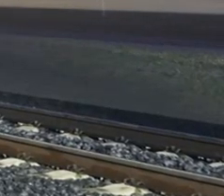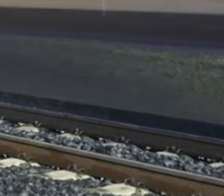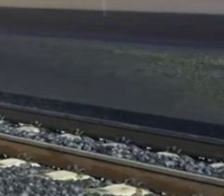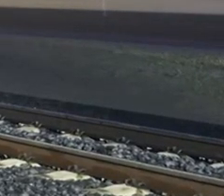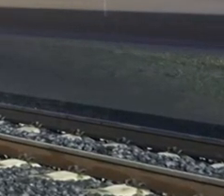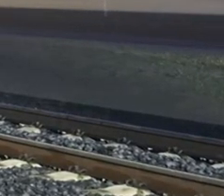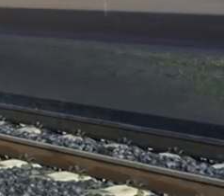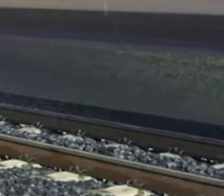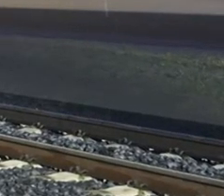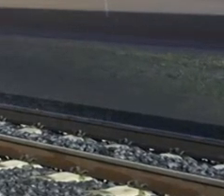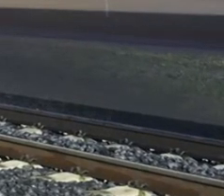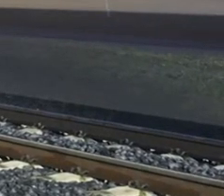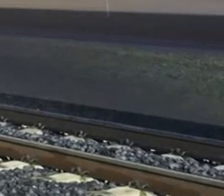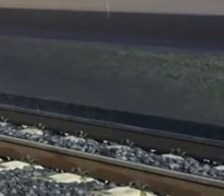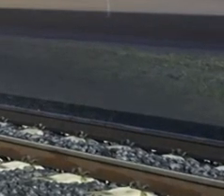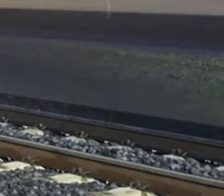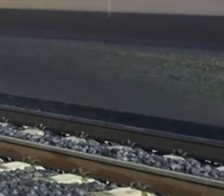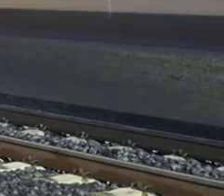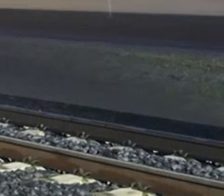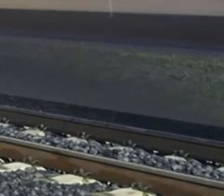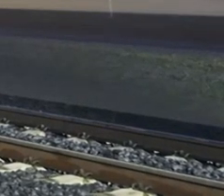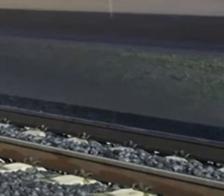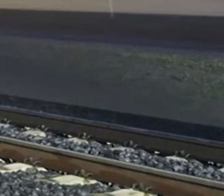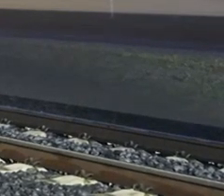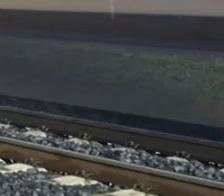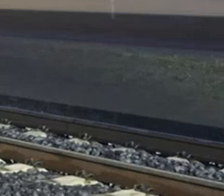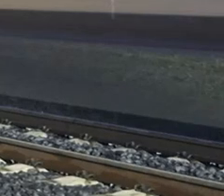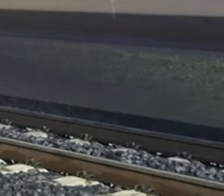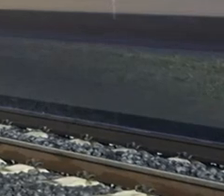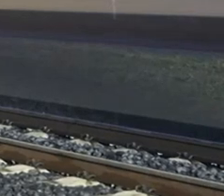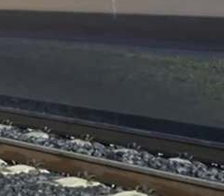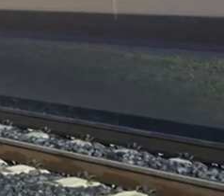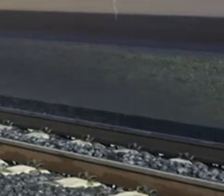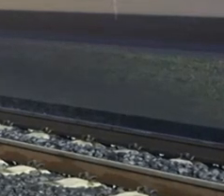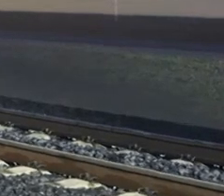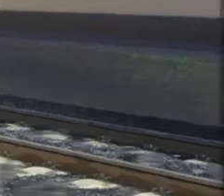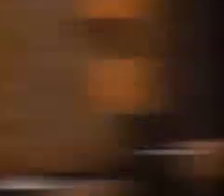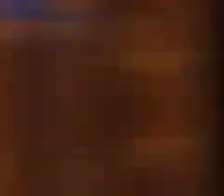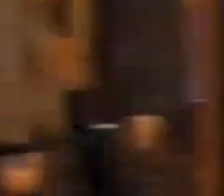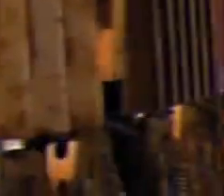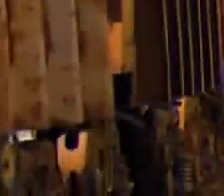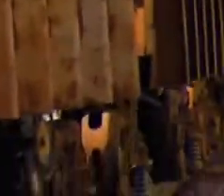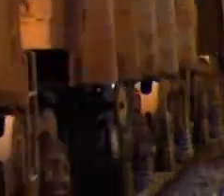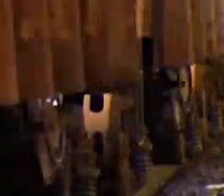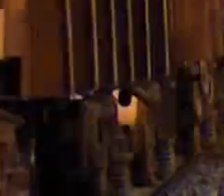antecipadas ocorram de forma proporcional a extensão da malha